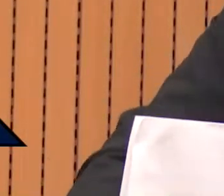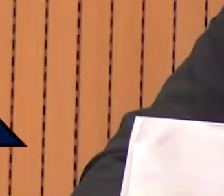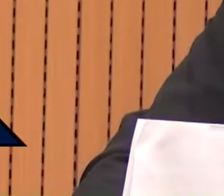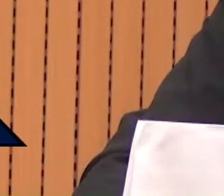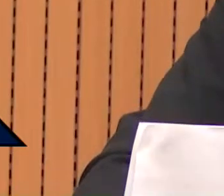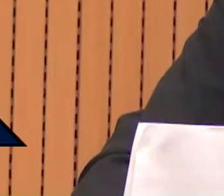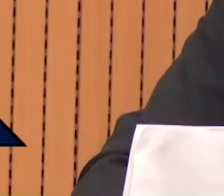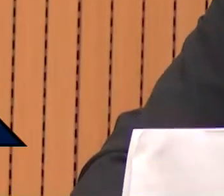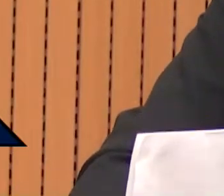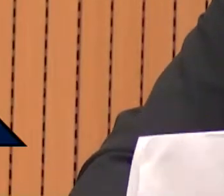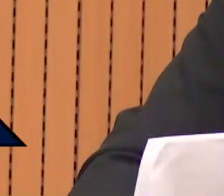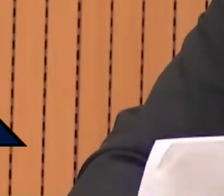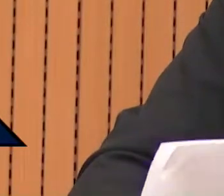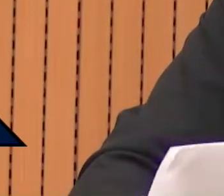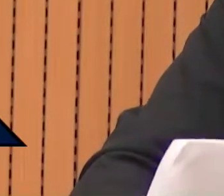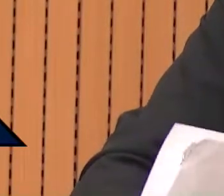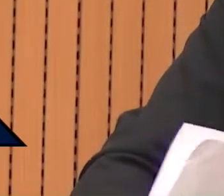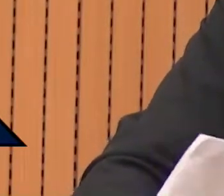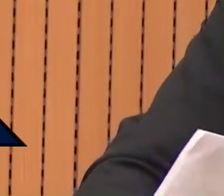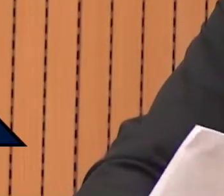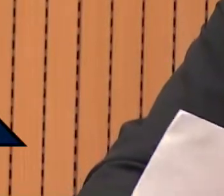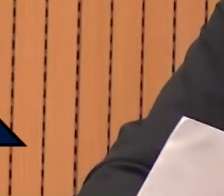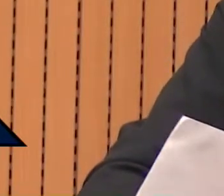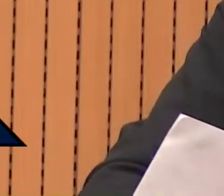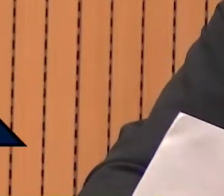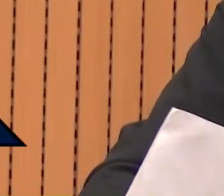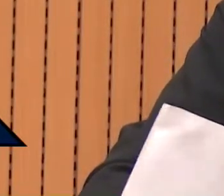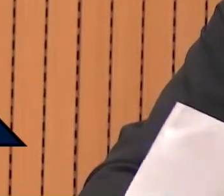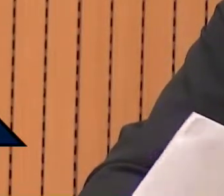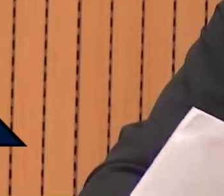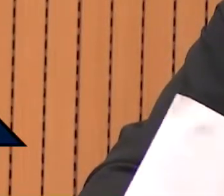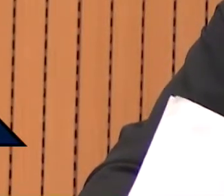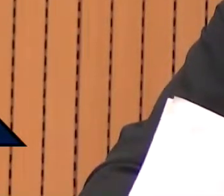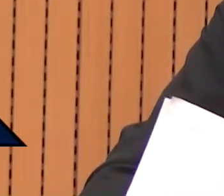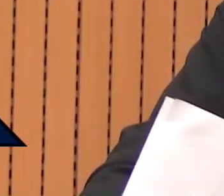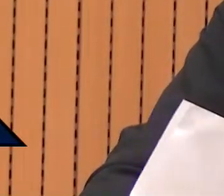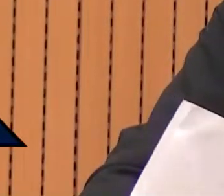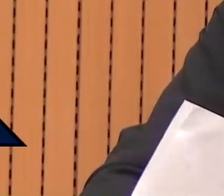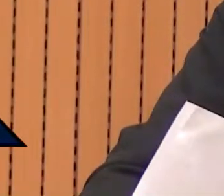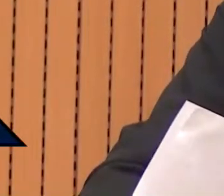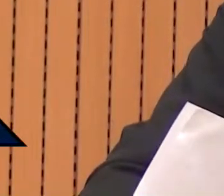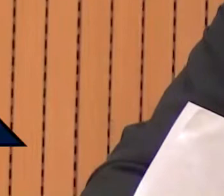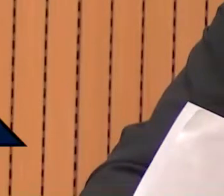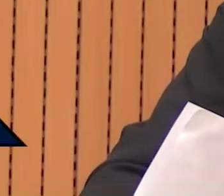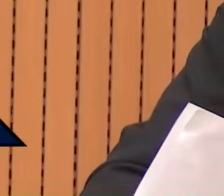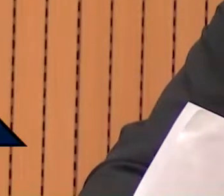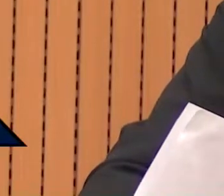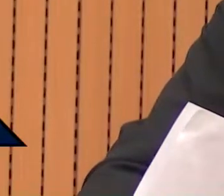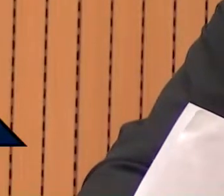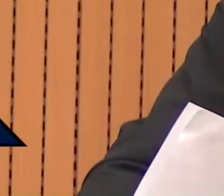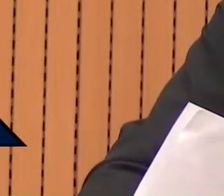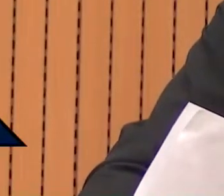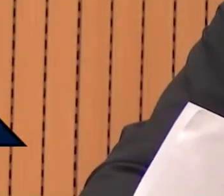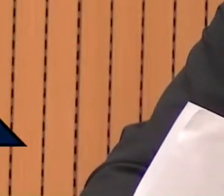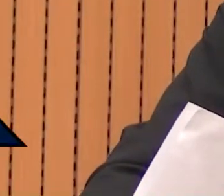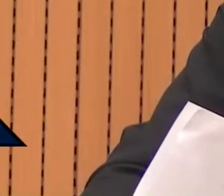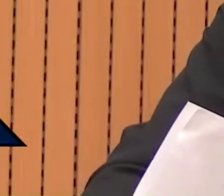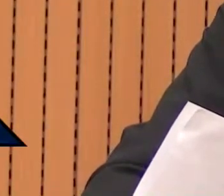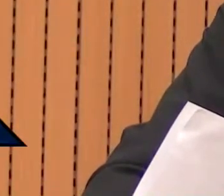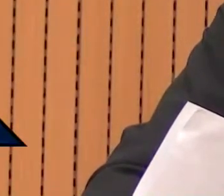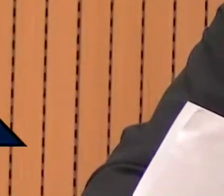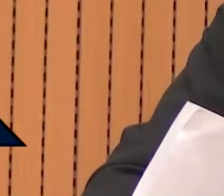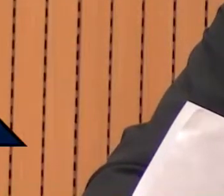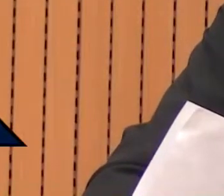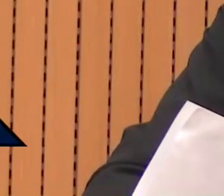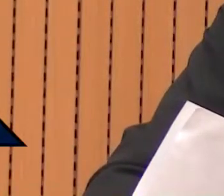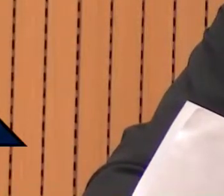uma questão que exige realmente persistência de todos nós e, com certeza, nós vamos dar passos para resolver o problema. Os prejuízos